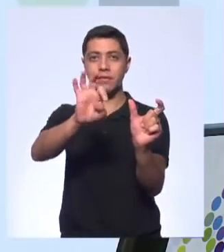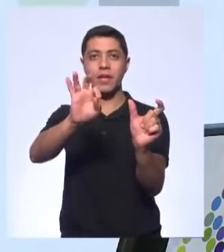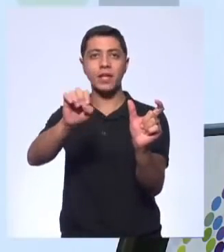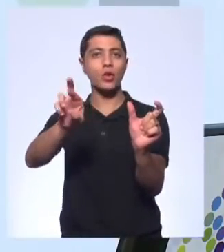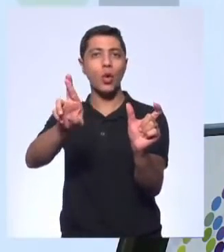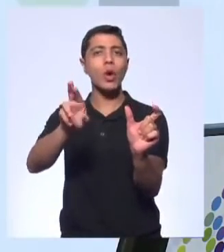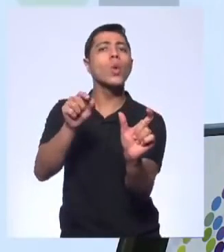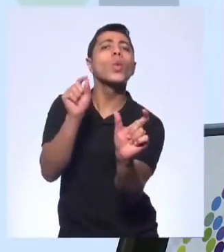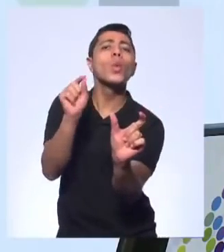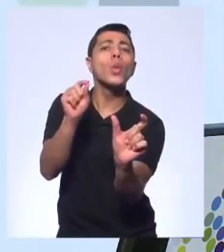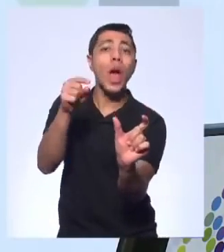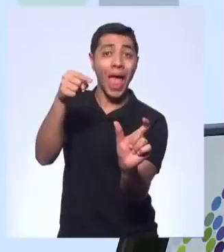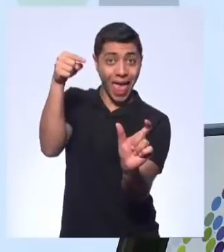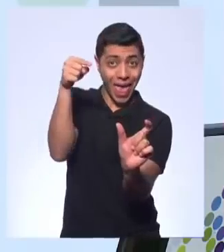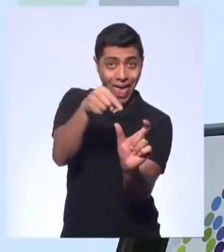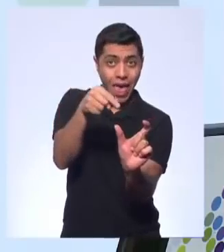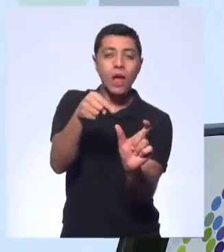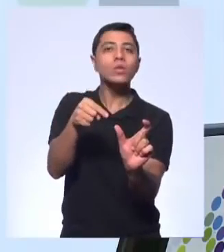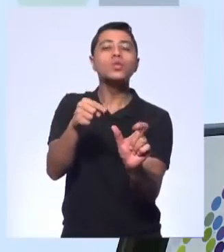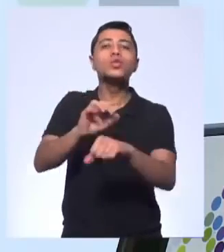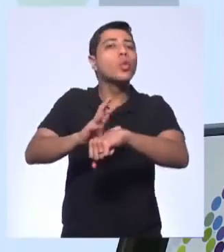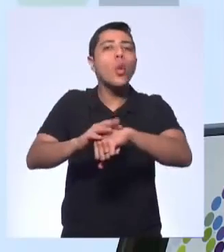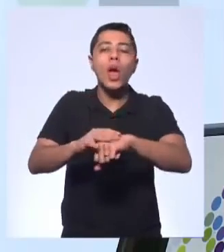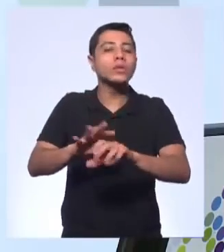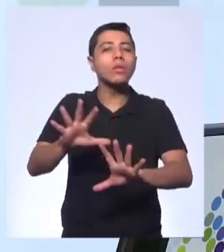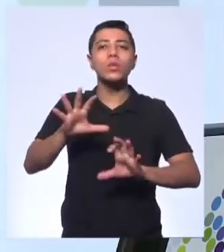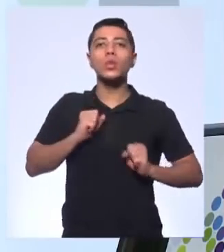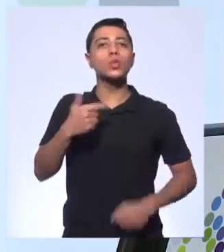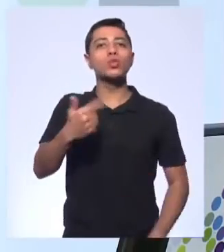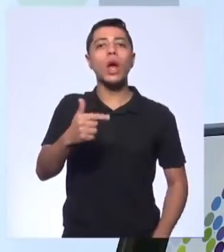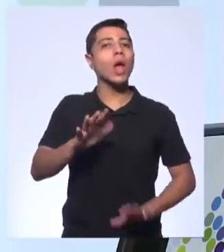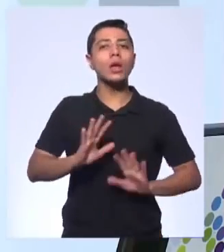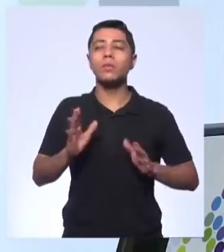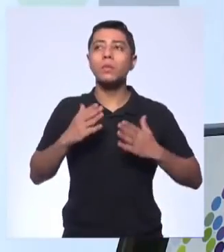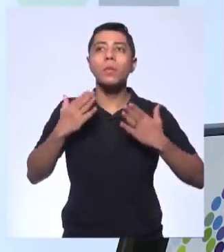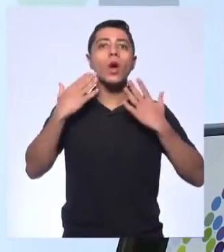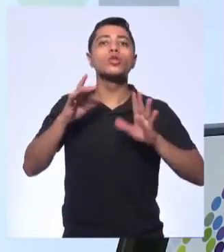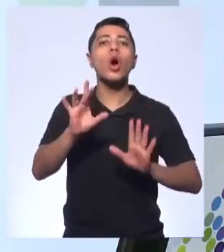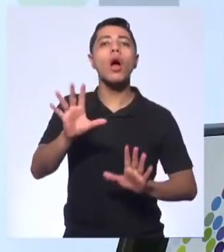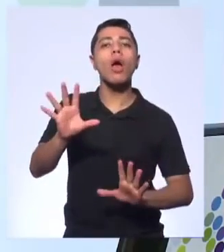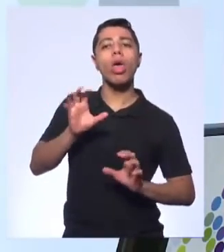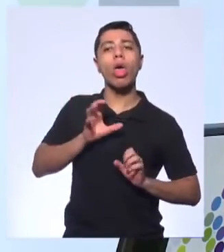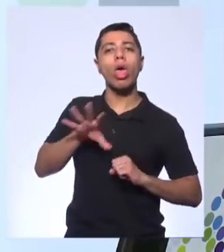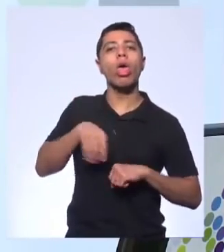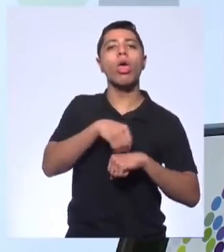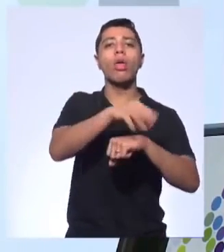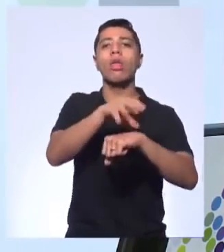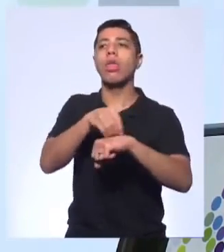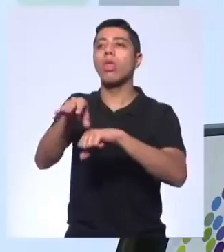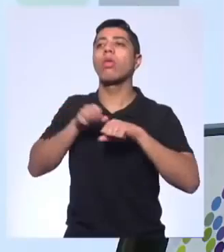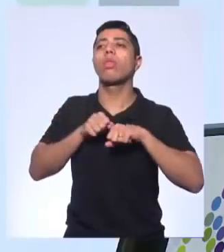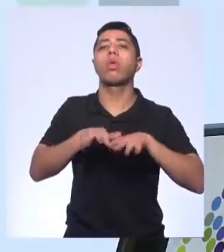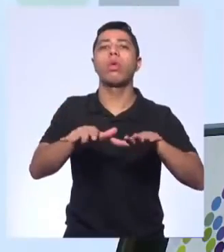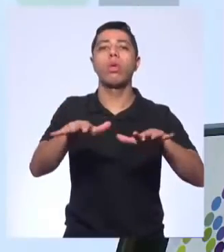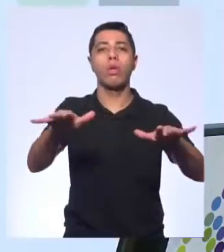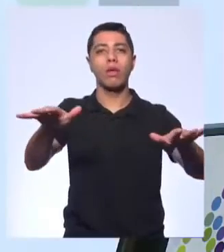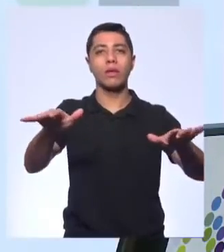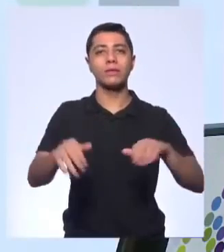simplesmente faz essa transmissão. Tá? Então, vamos falar agora sobre o próximo tópico, que são